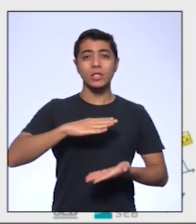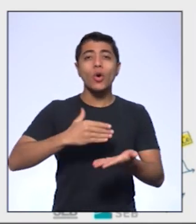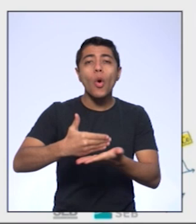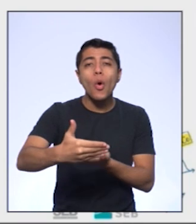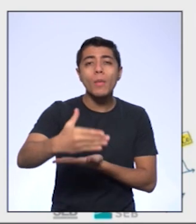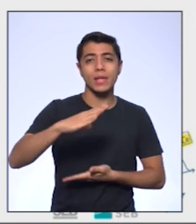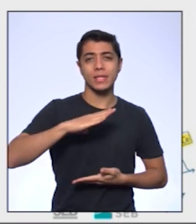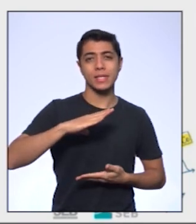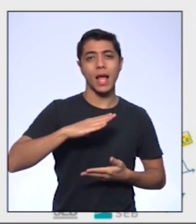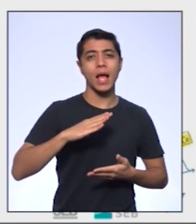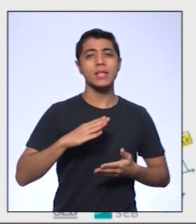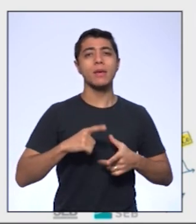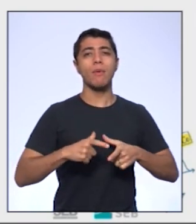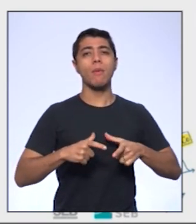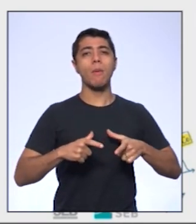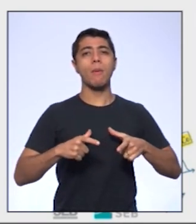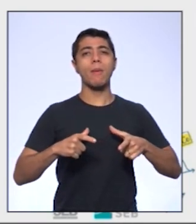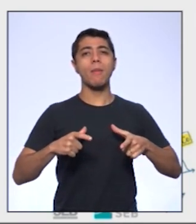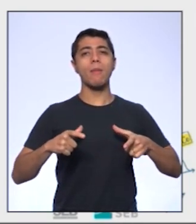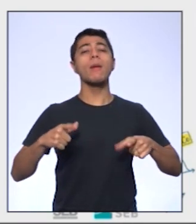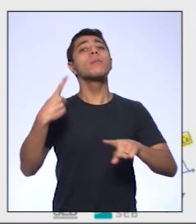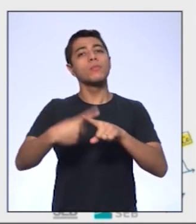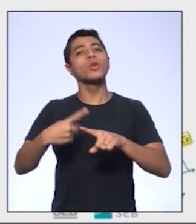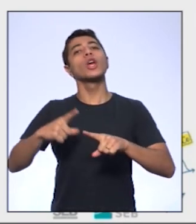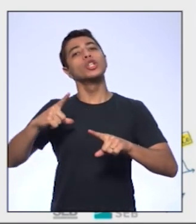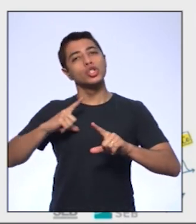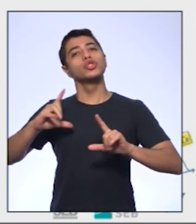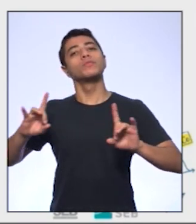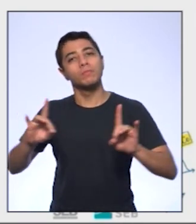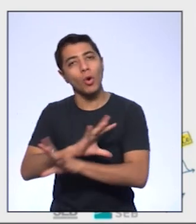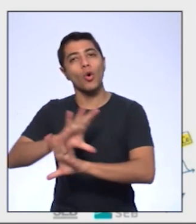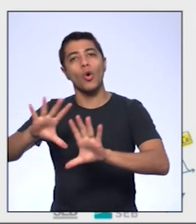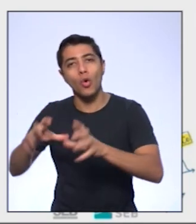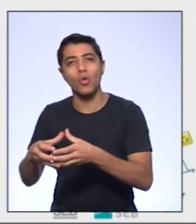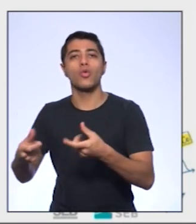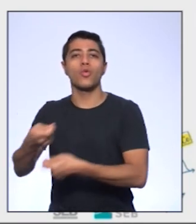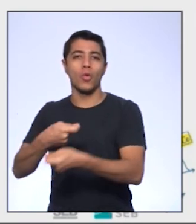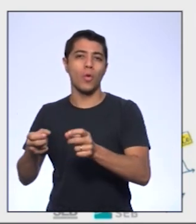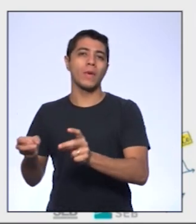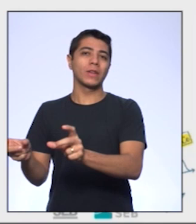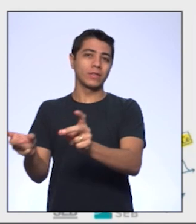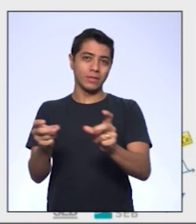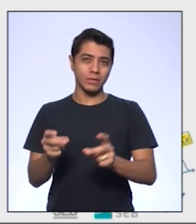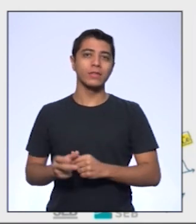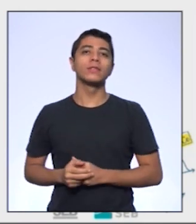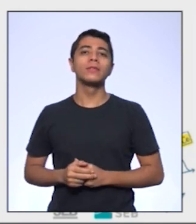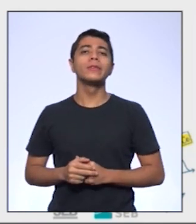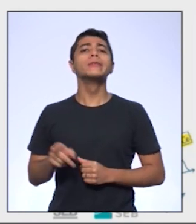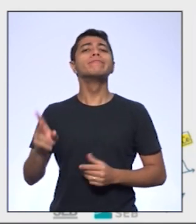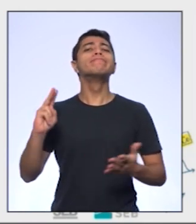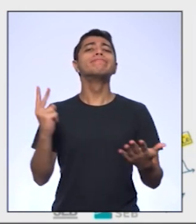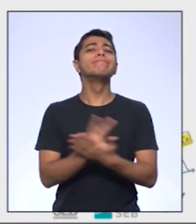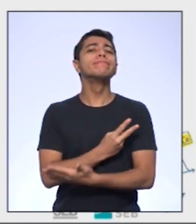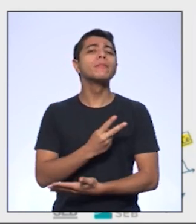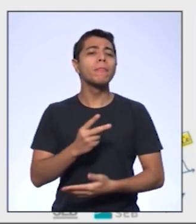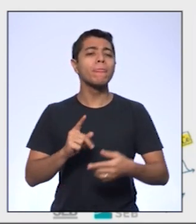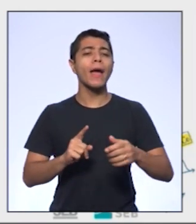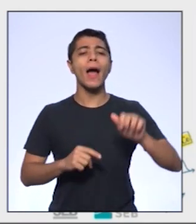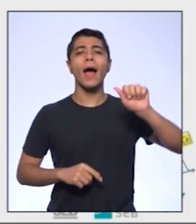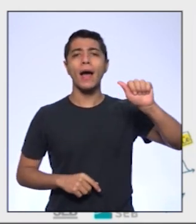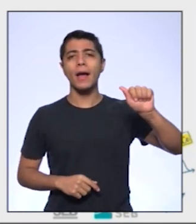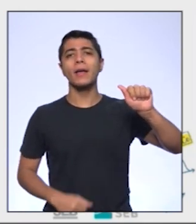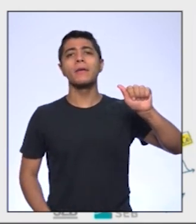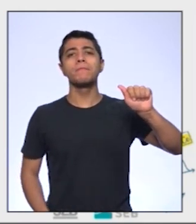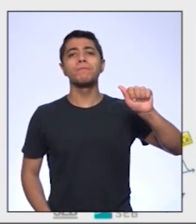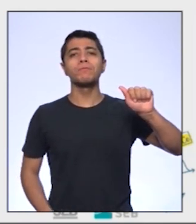Então, essa relação resultou do quê? Essa resultou, crescimento do trabalho escravo. Não, a escravidão